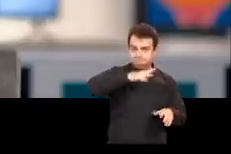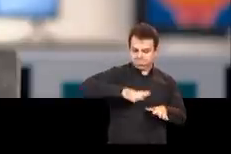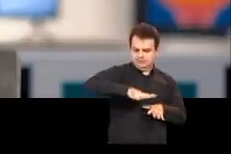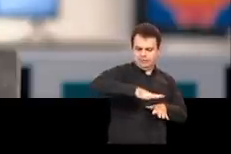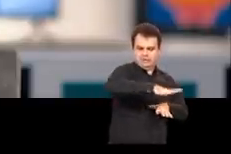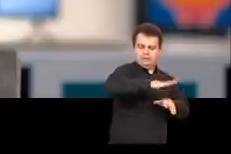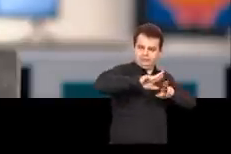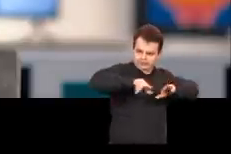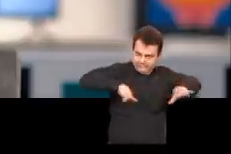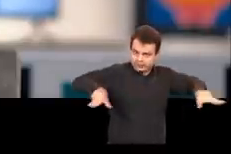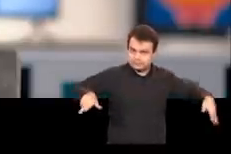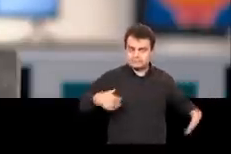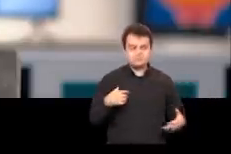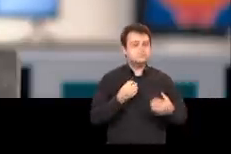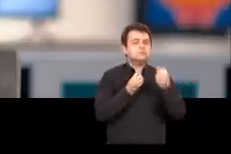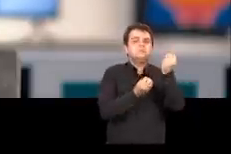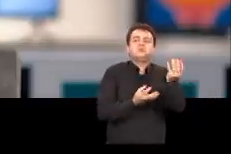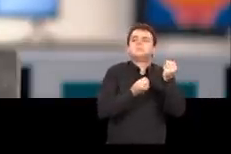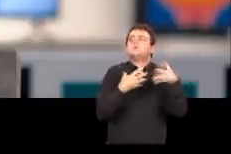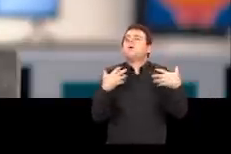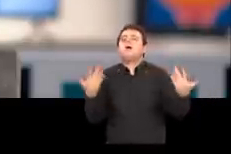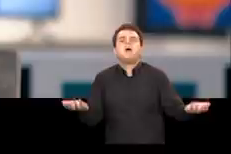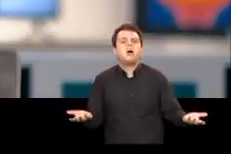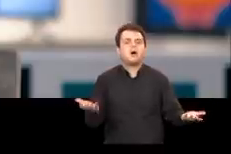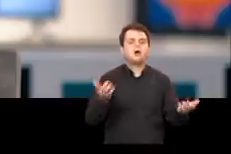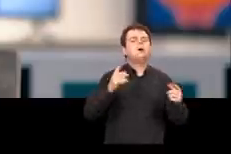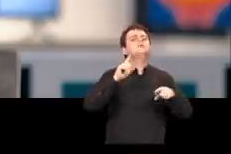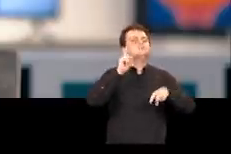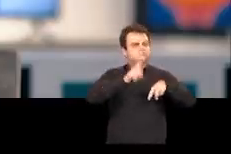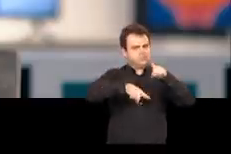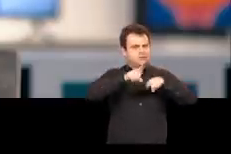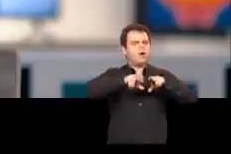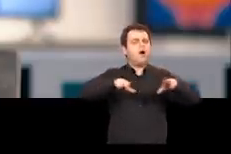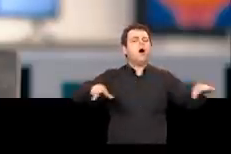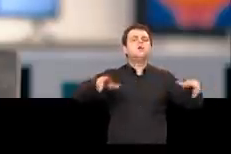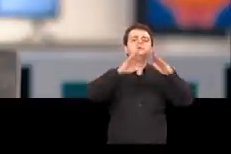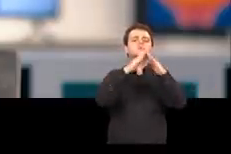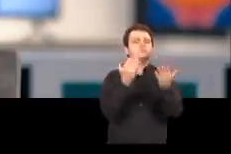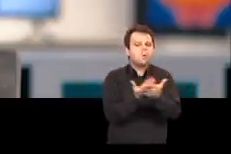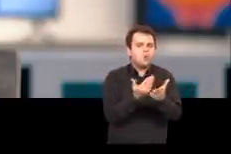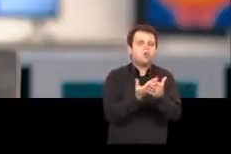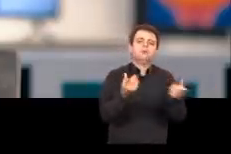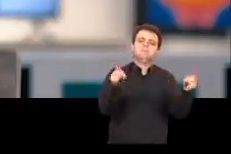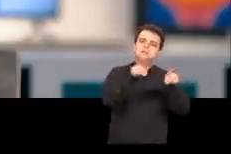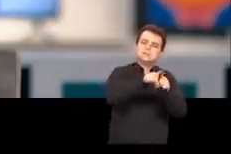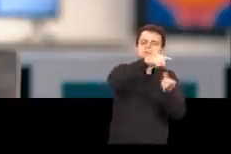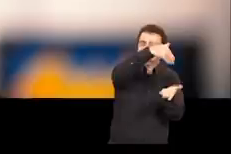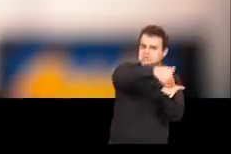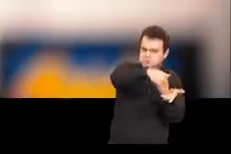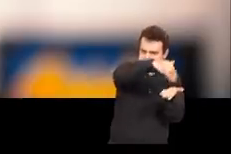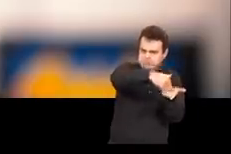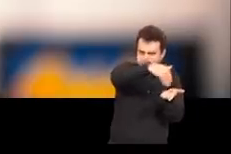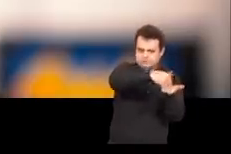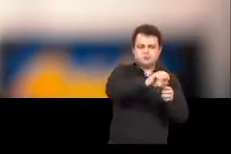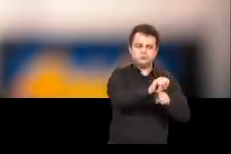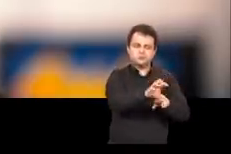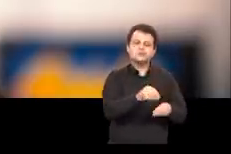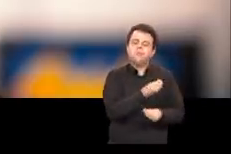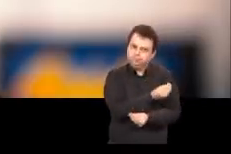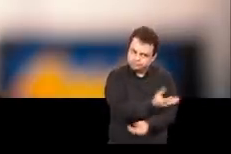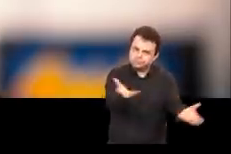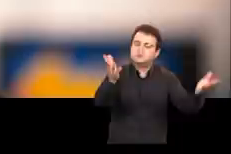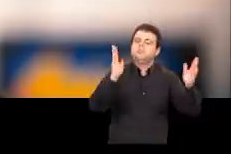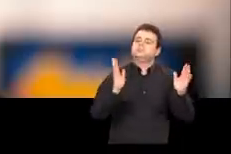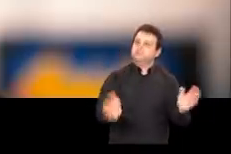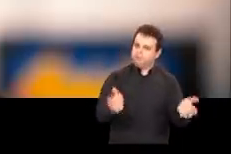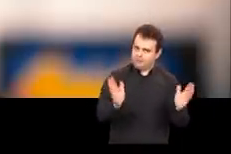receber orientação através dos materiais que foram publicados pela Secretaria Municipal de Educação e também